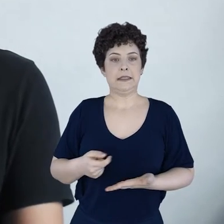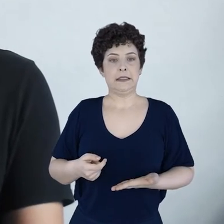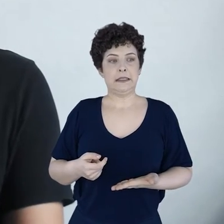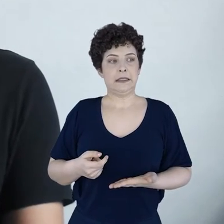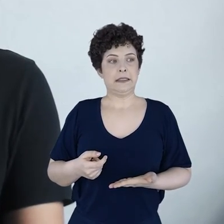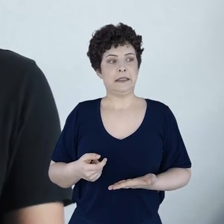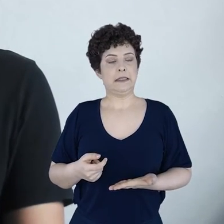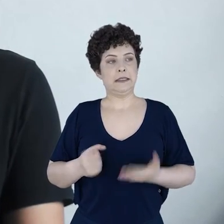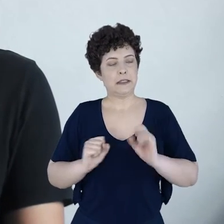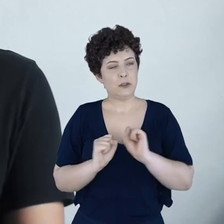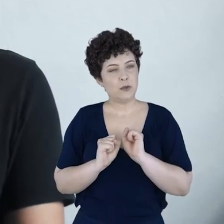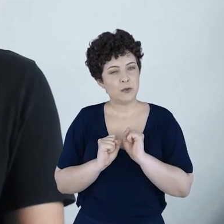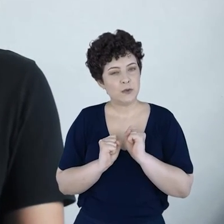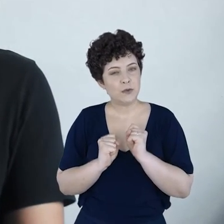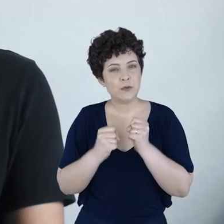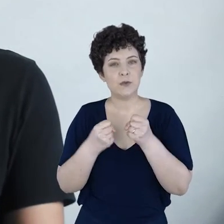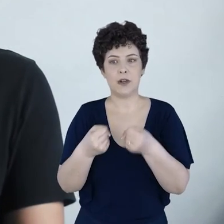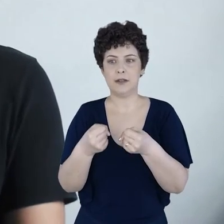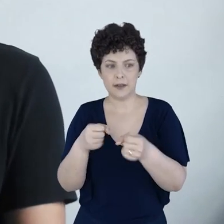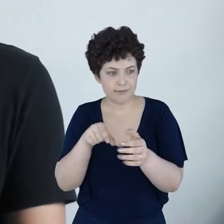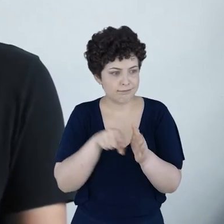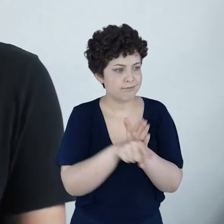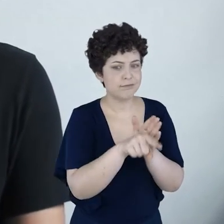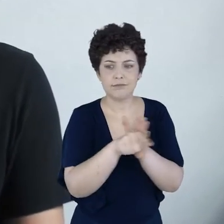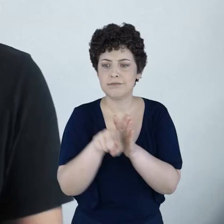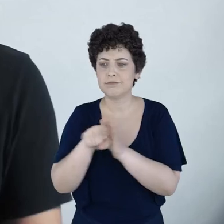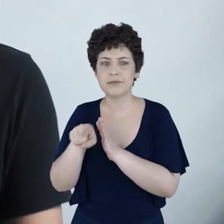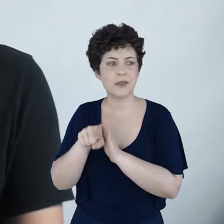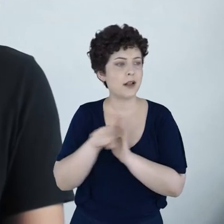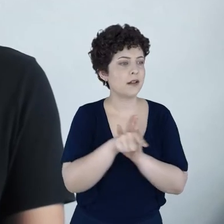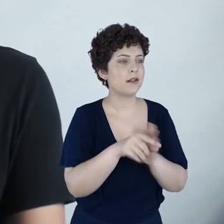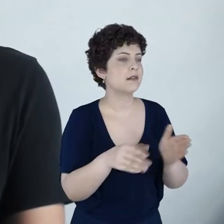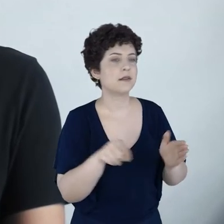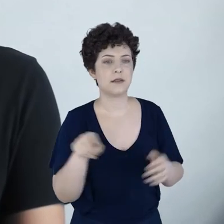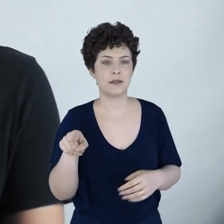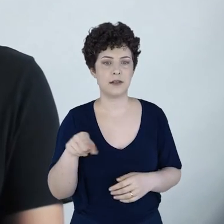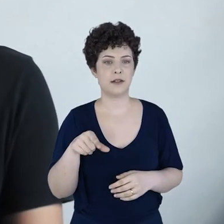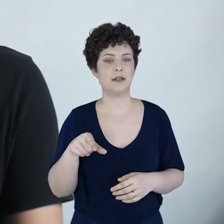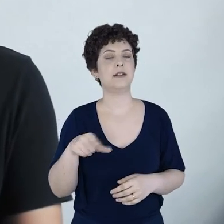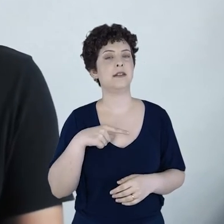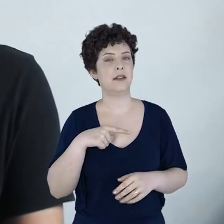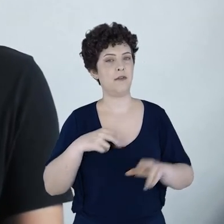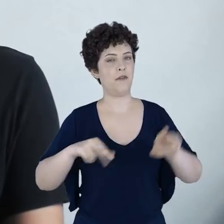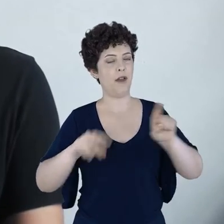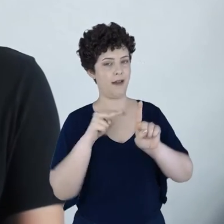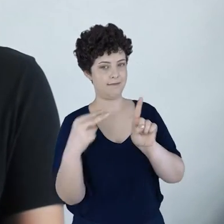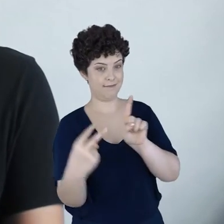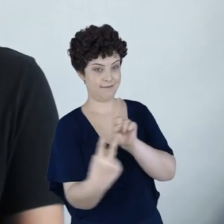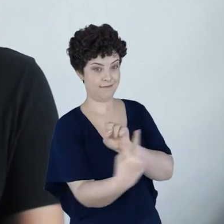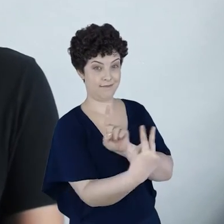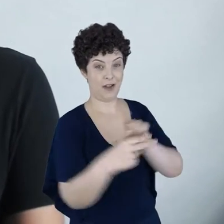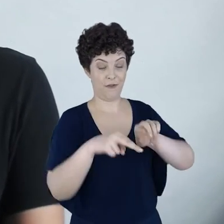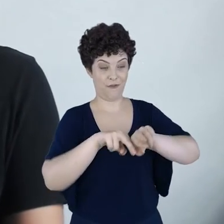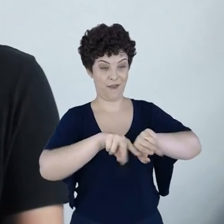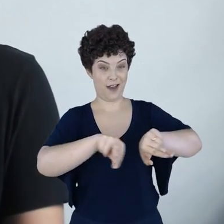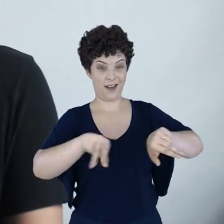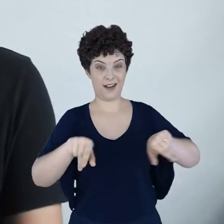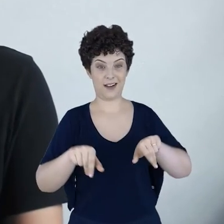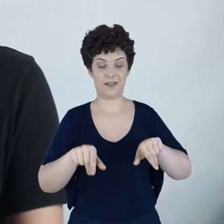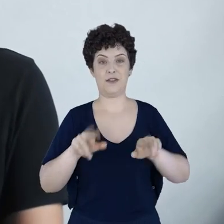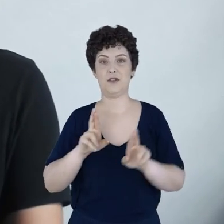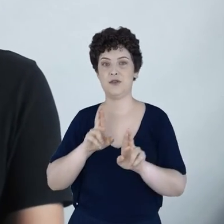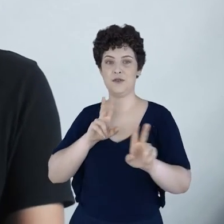Antônio baixa o olhar. Perguntar para essas pessoas... que tem um outro tipo de olhar, que